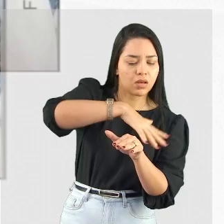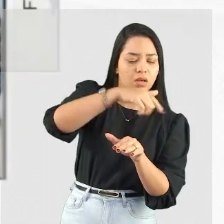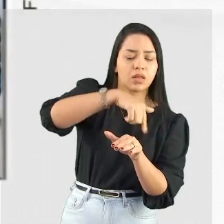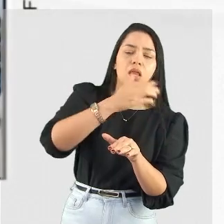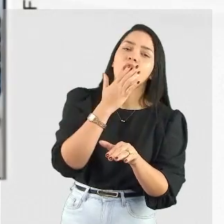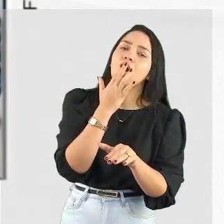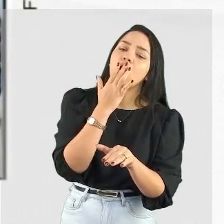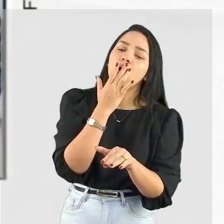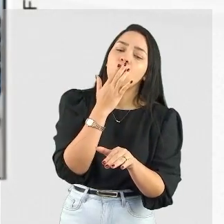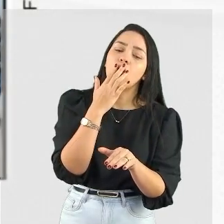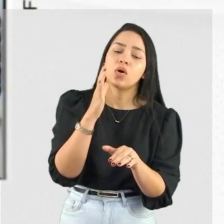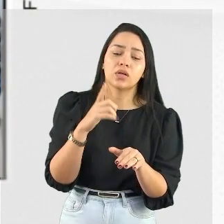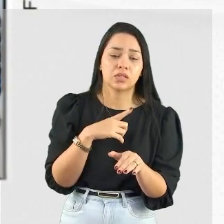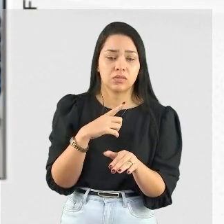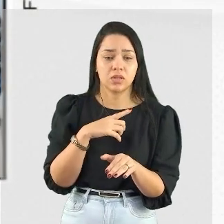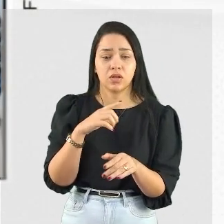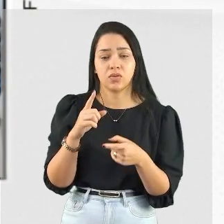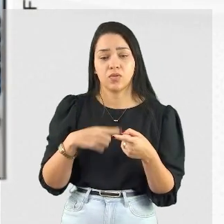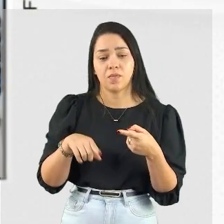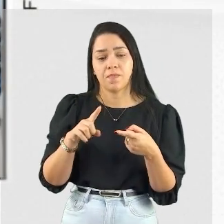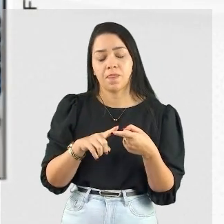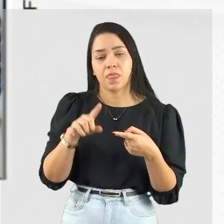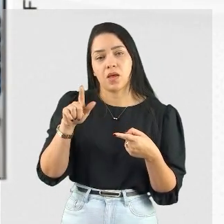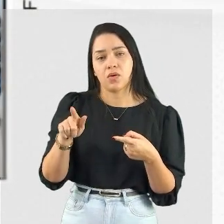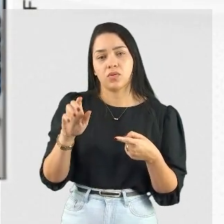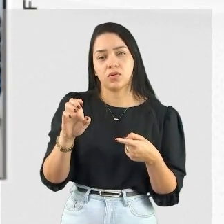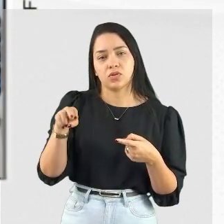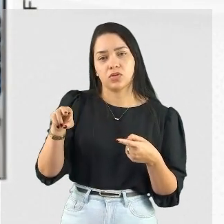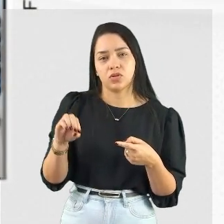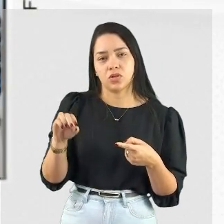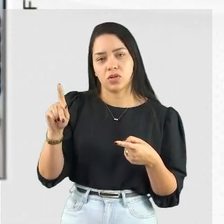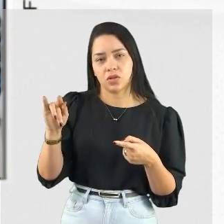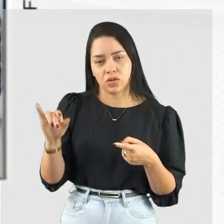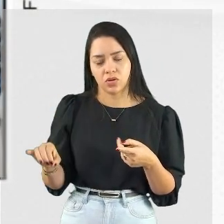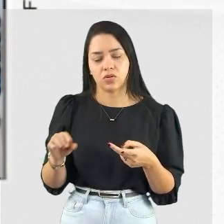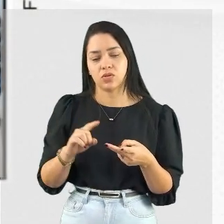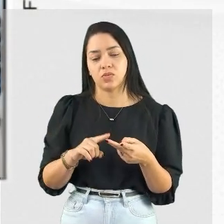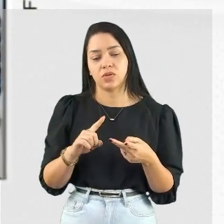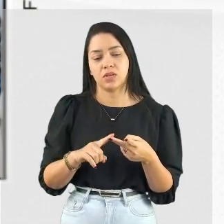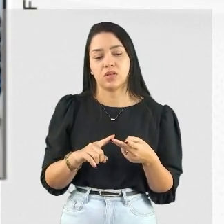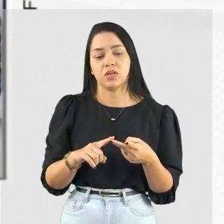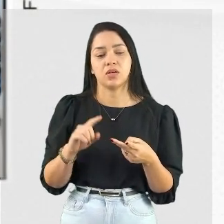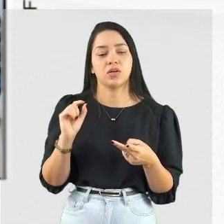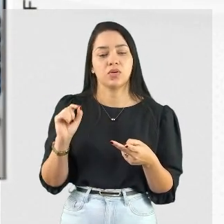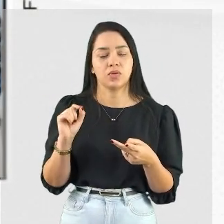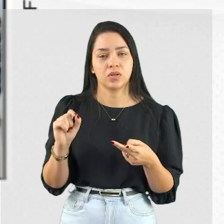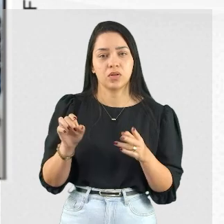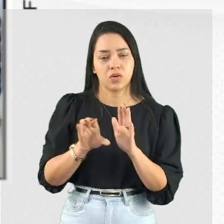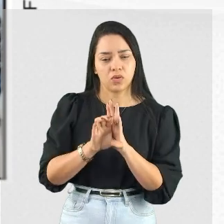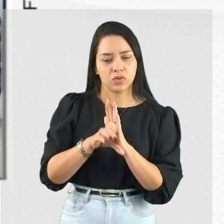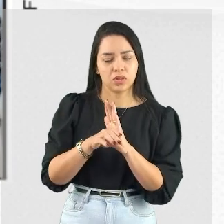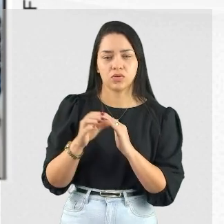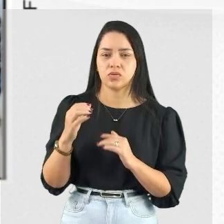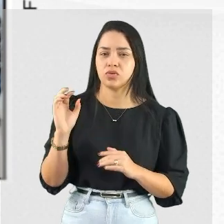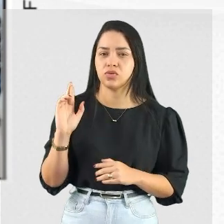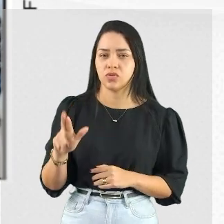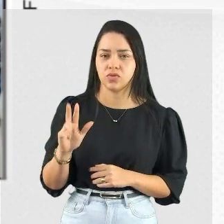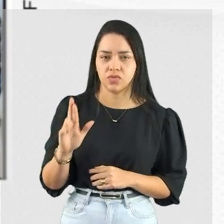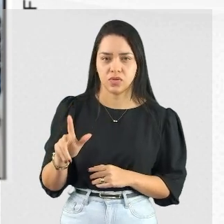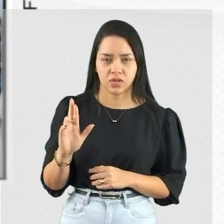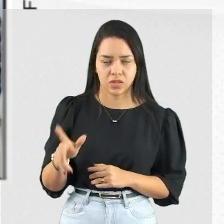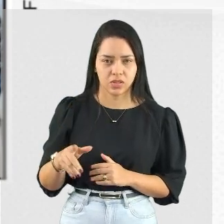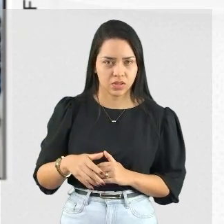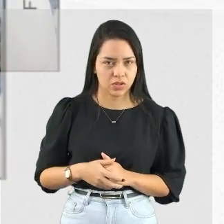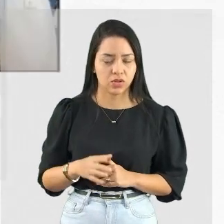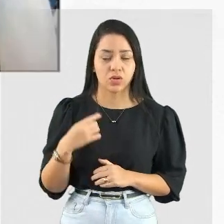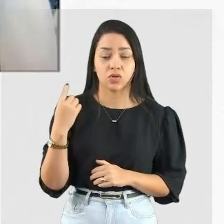figura, nós temos os genótipos e nós temos o fenótipo, né? Lembrando que são características diferentes, são conceitos diferentes. Genótipo é o que está lá